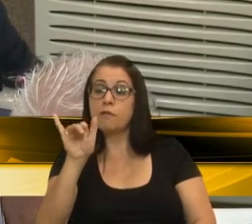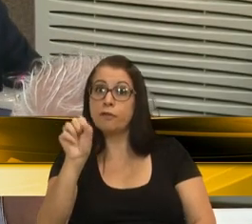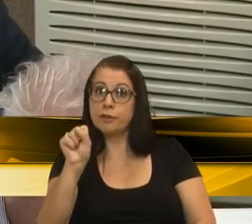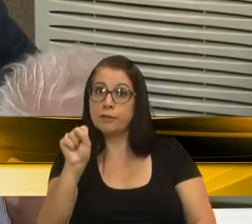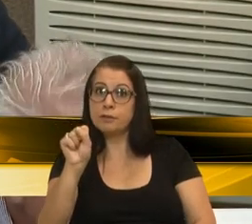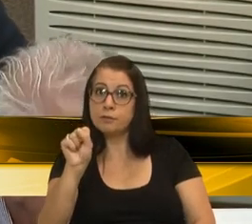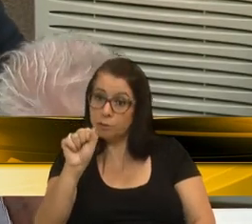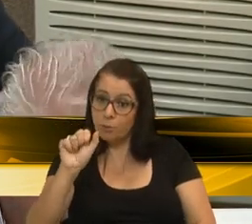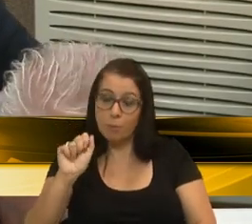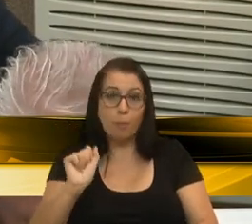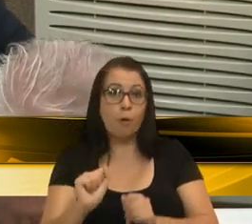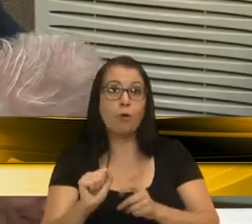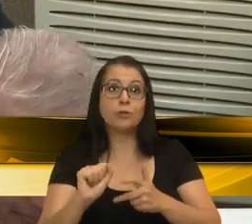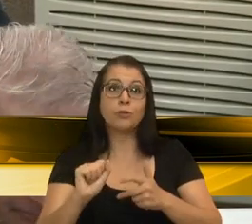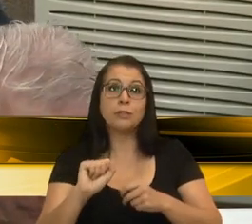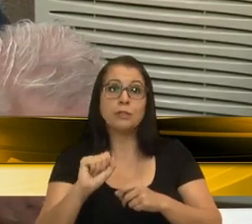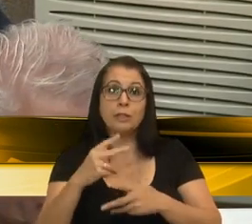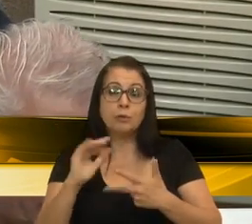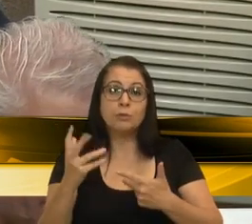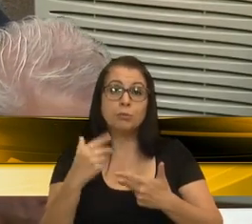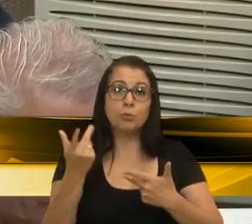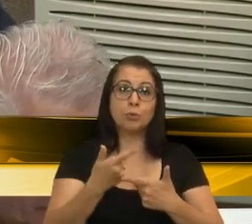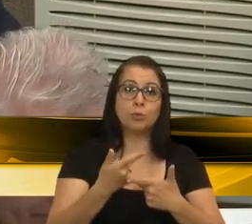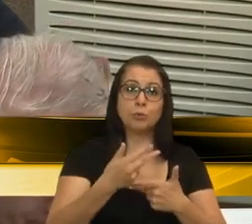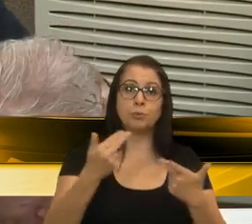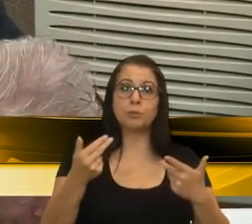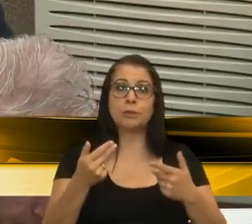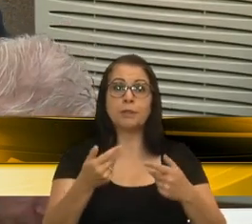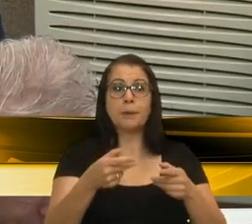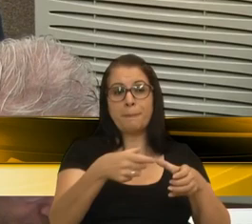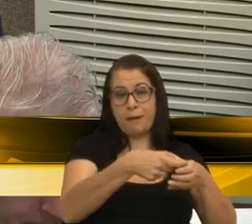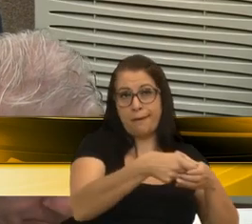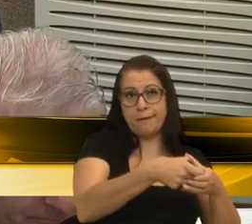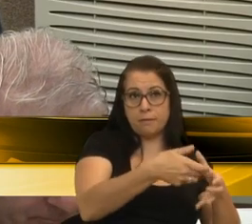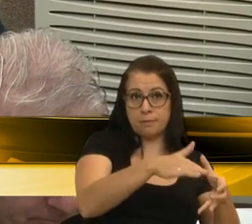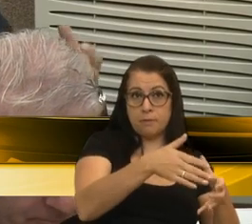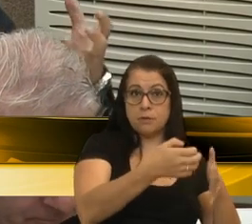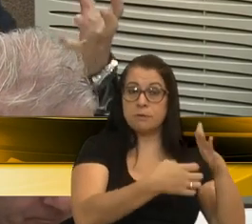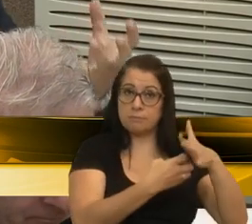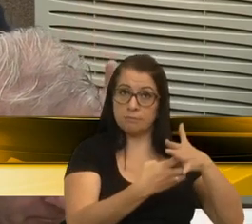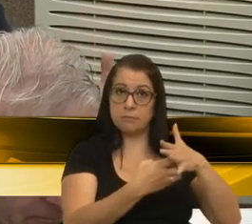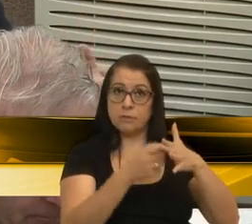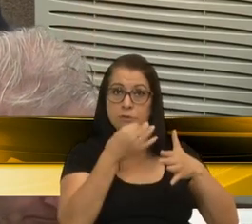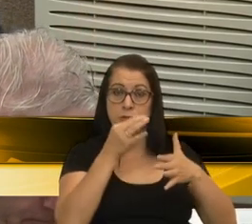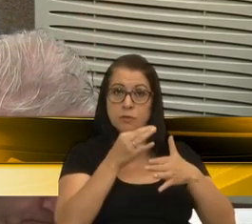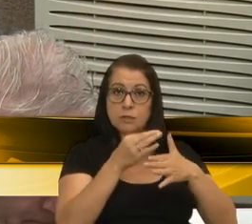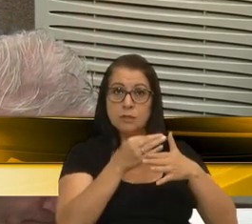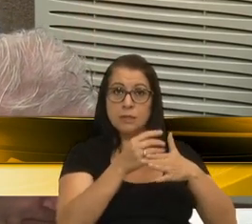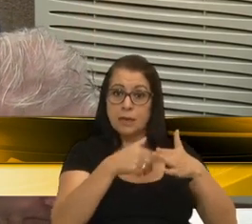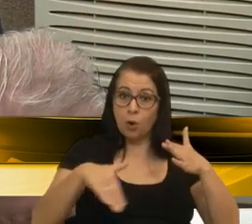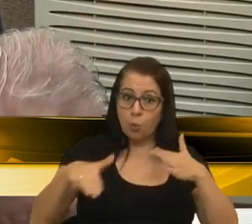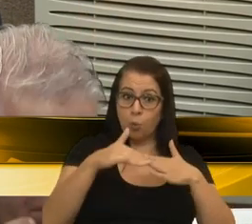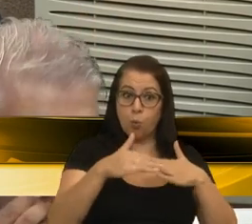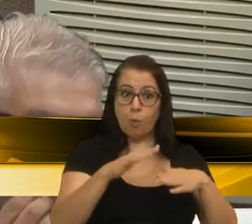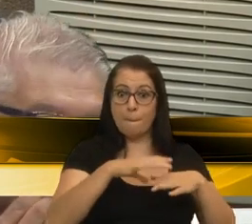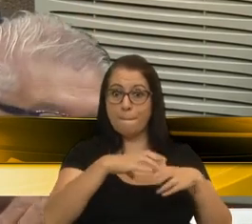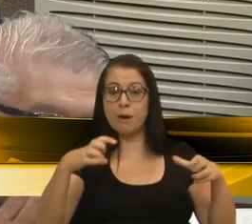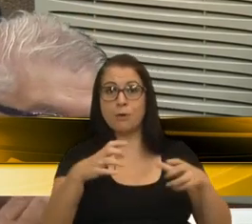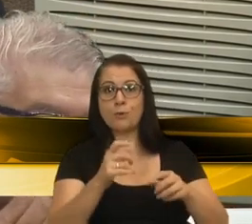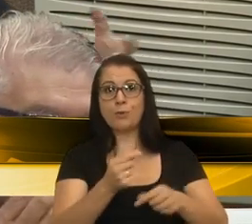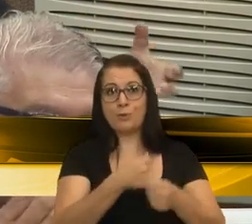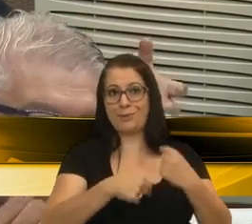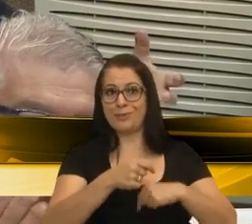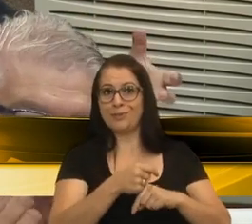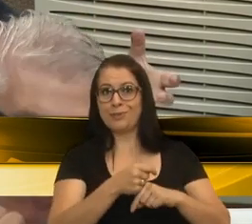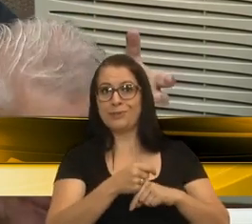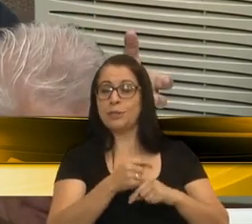algo que pode ajudar muito das pequenas e médias empresas de Caxias do Sul, que é o grosso da nossa economia. Isso poderia